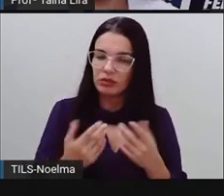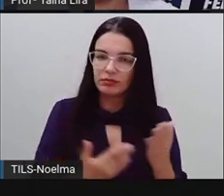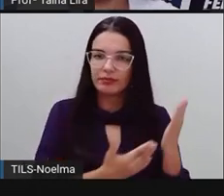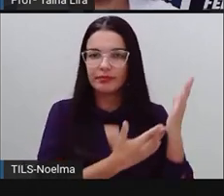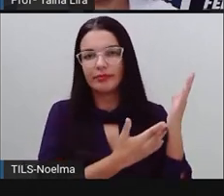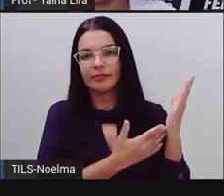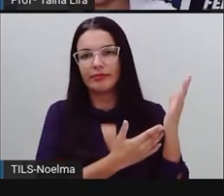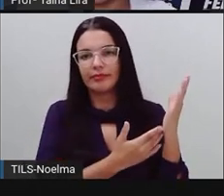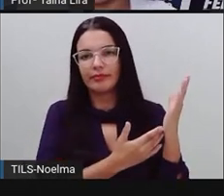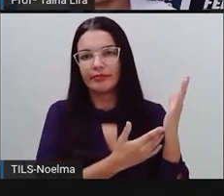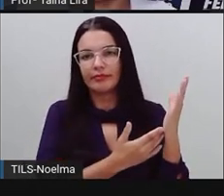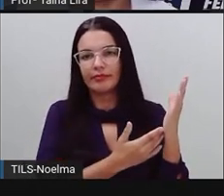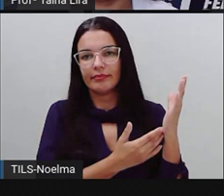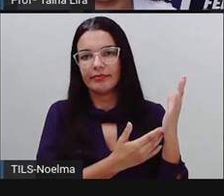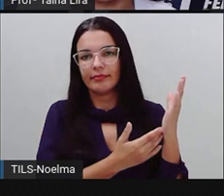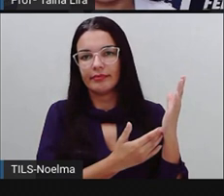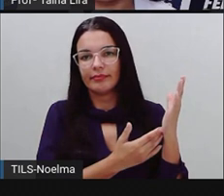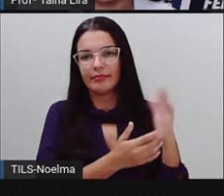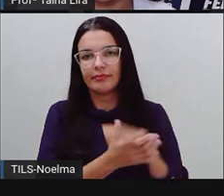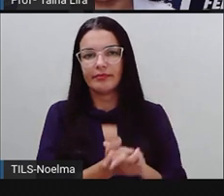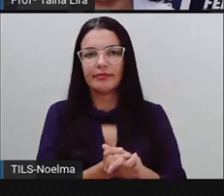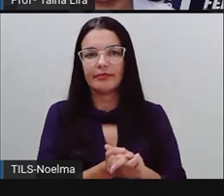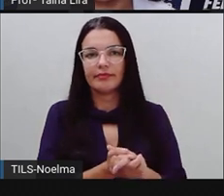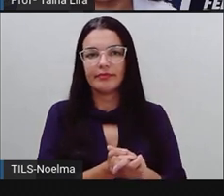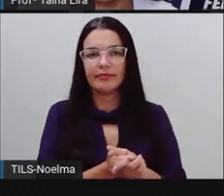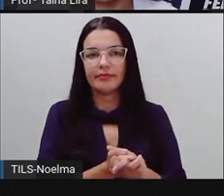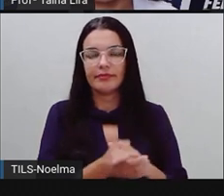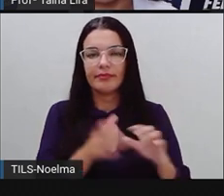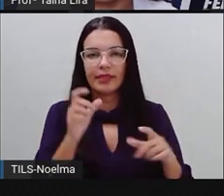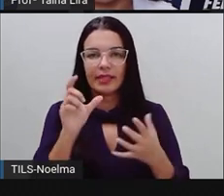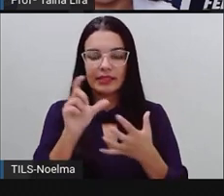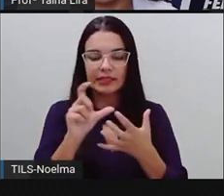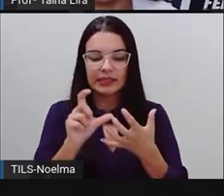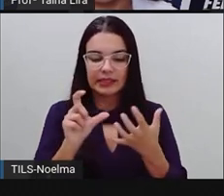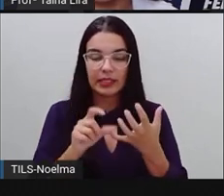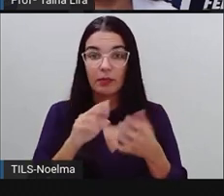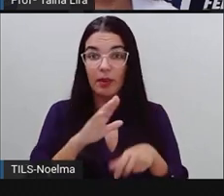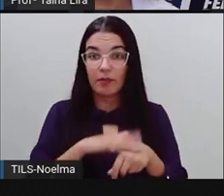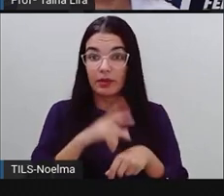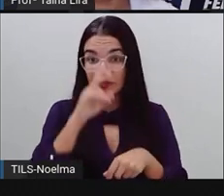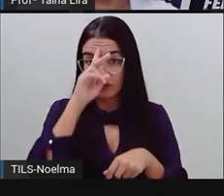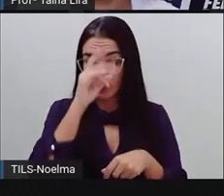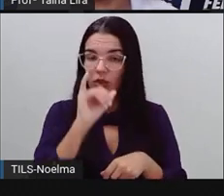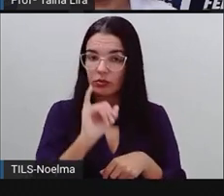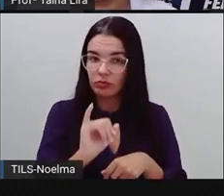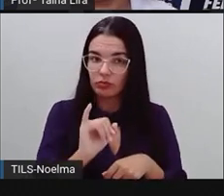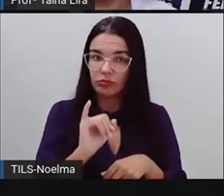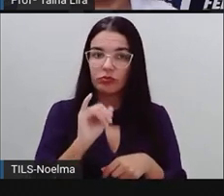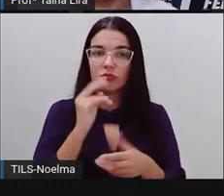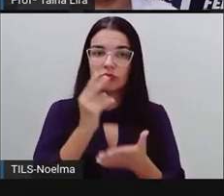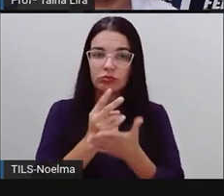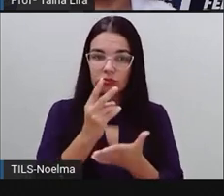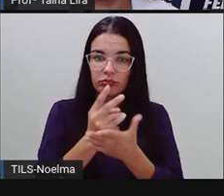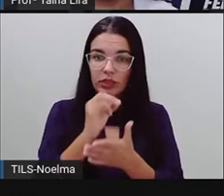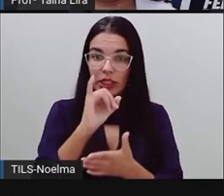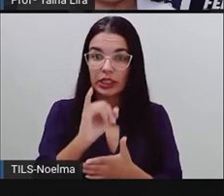jabuti a sílaba forte coloco I Shake